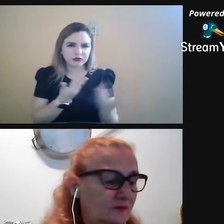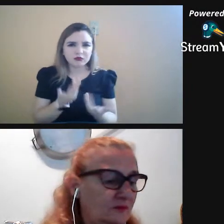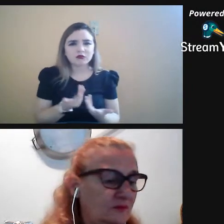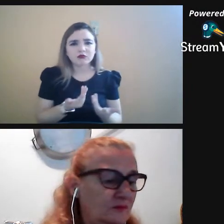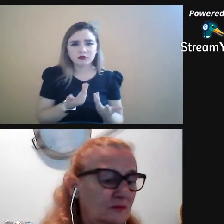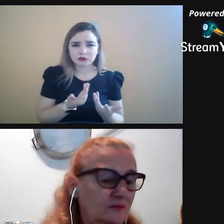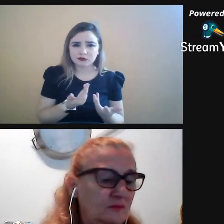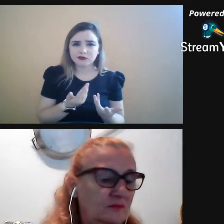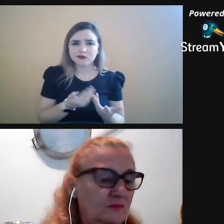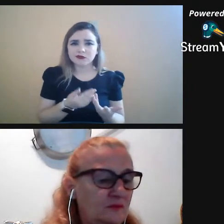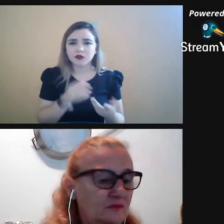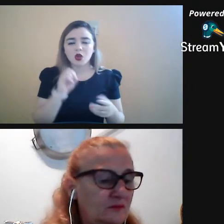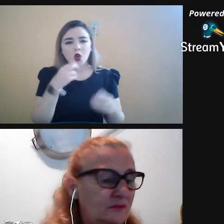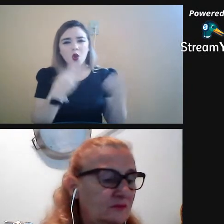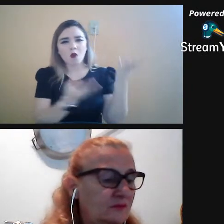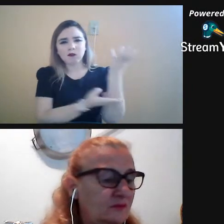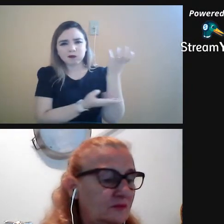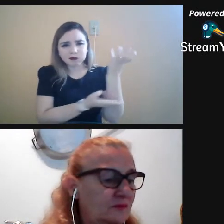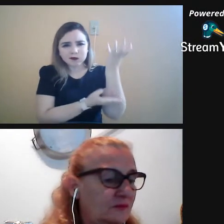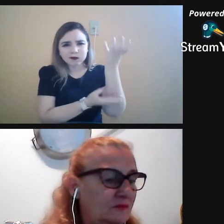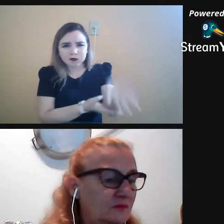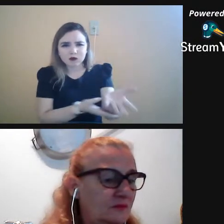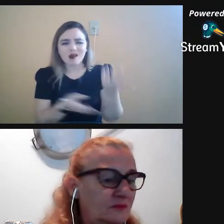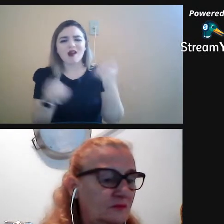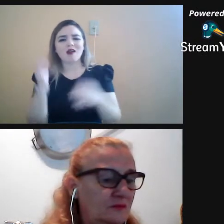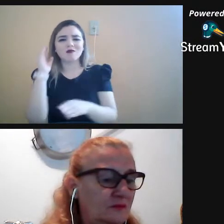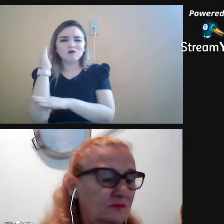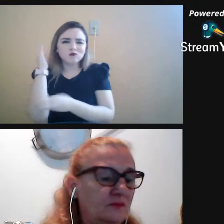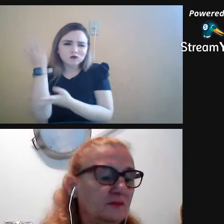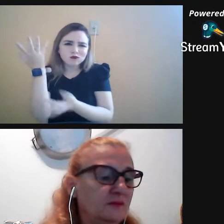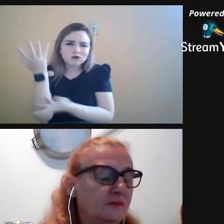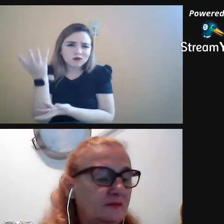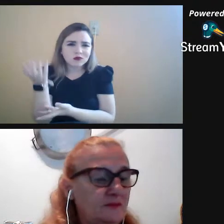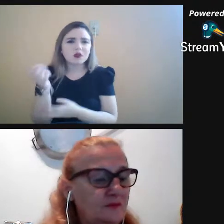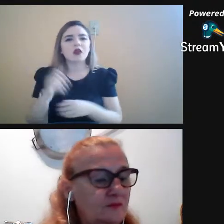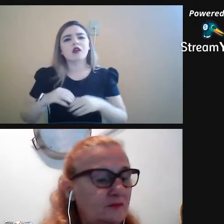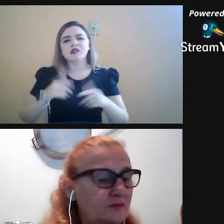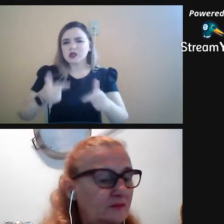o desmatamento da Mata Atlântica, né? Que, aliás, a Mata Atlântica é uma